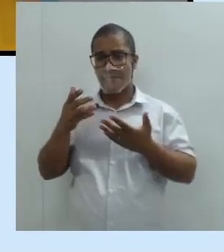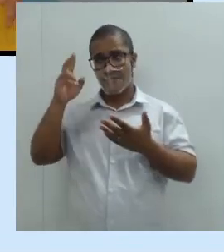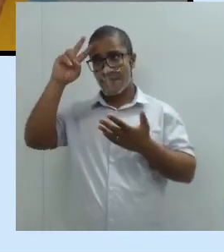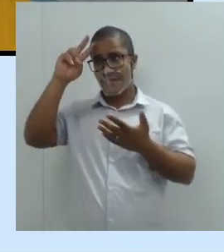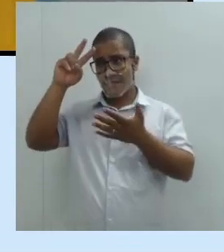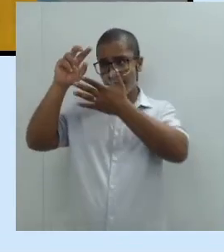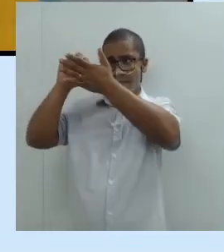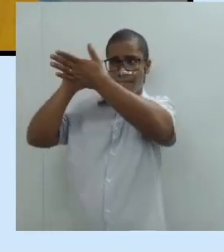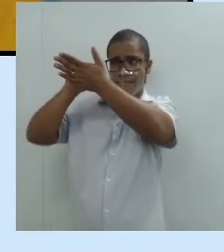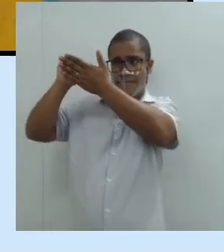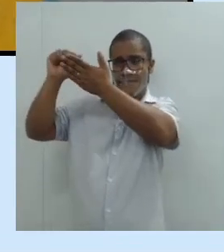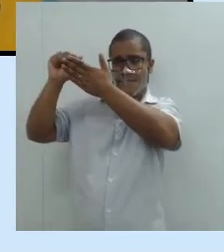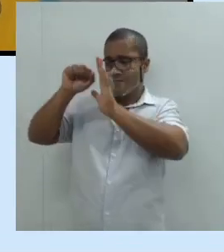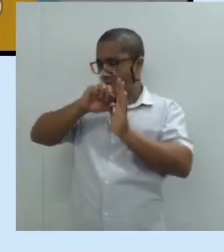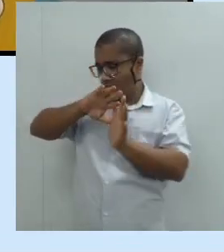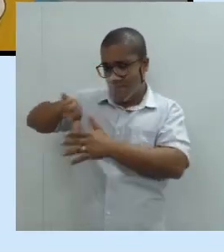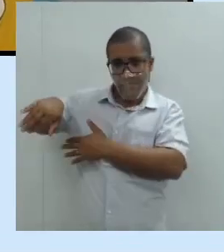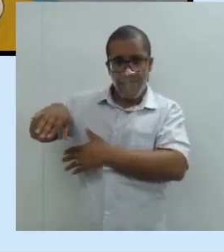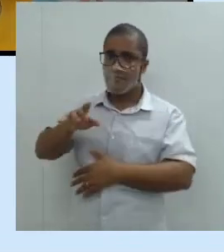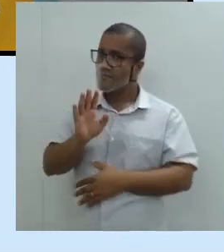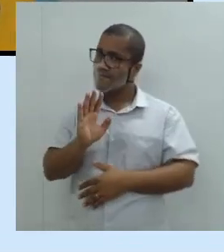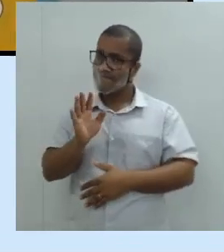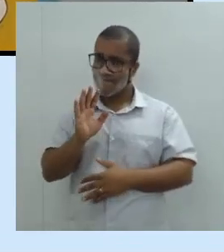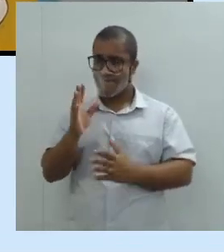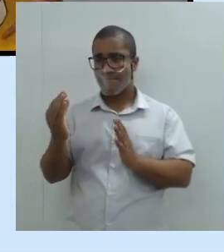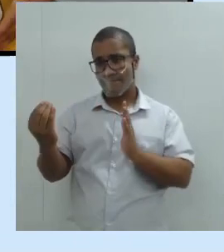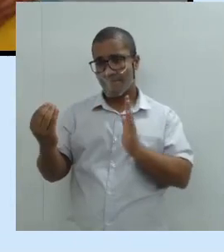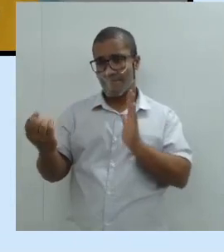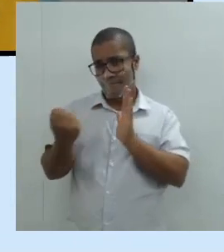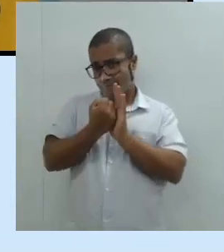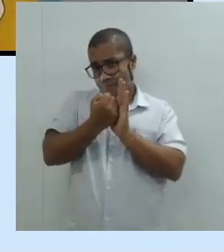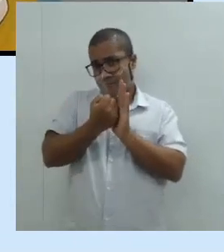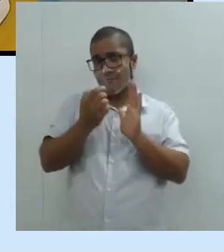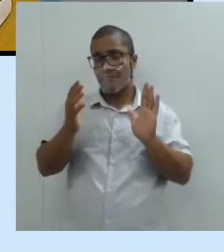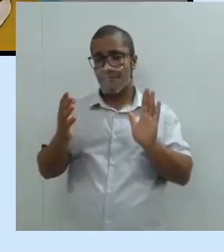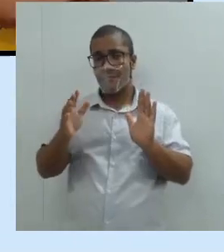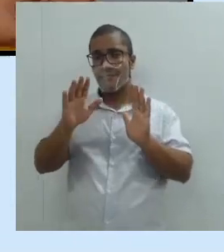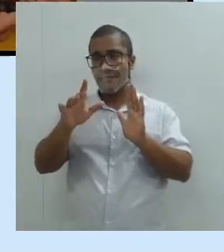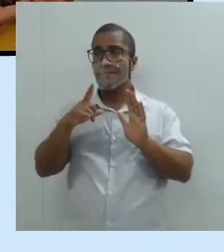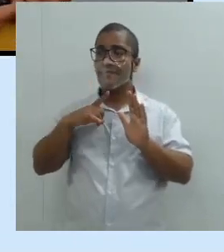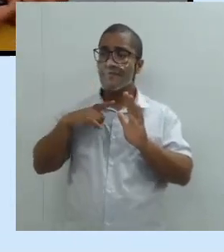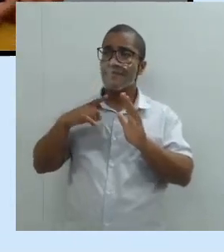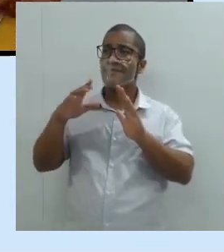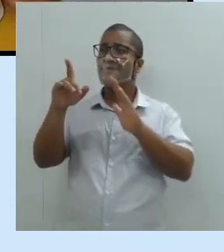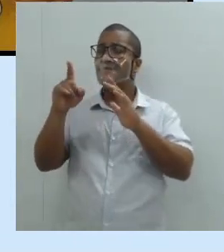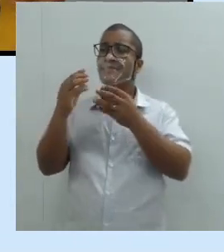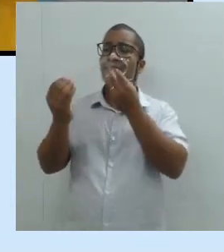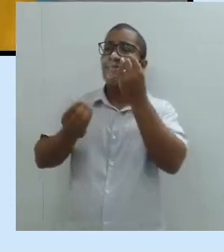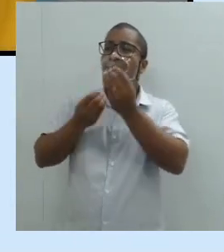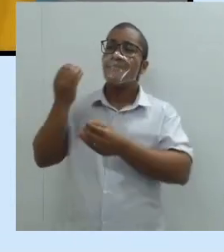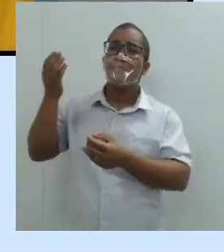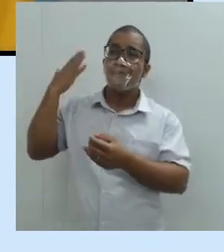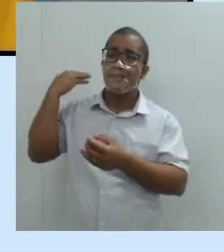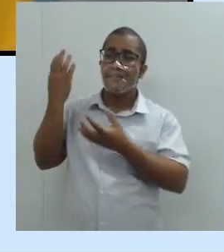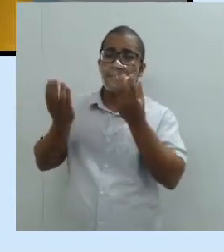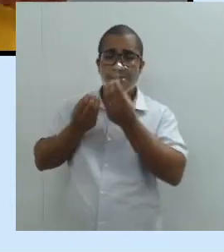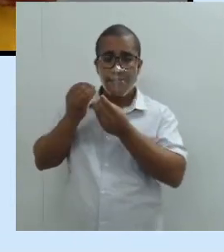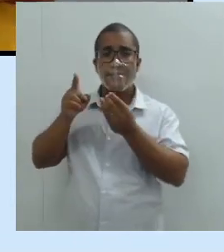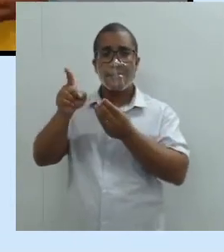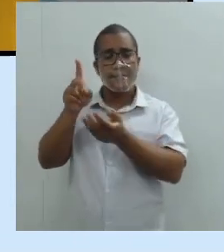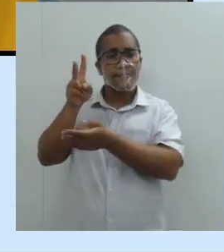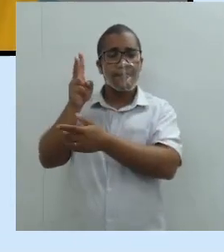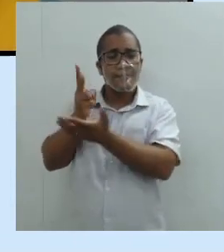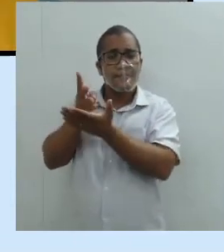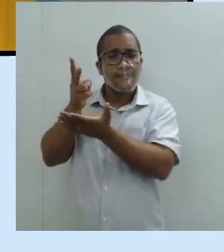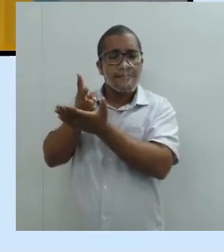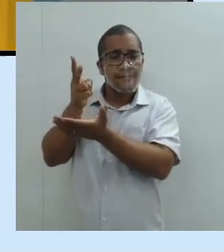apagada. Então, mas ali tem toda uma preservação arquitetônica daquele período que ali estava. Então é importante a